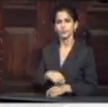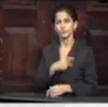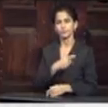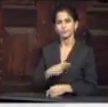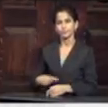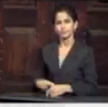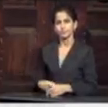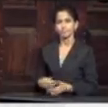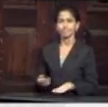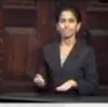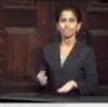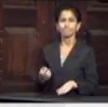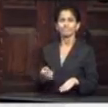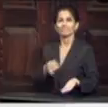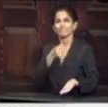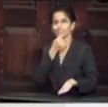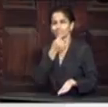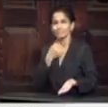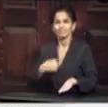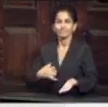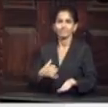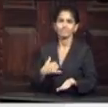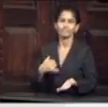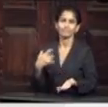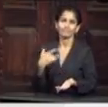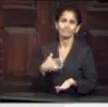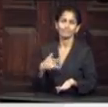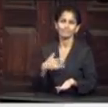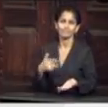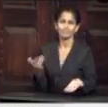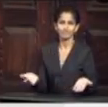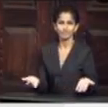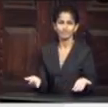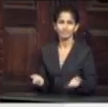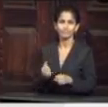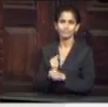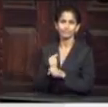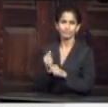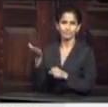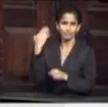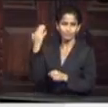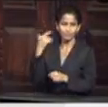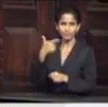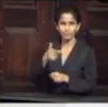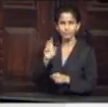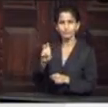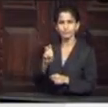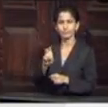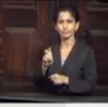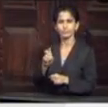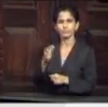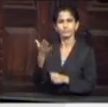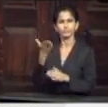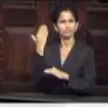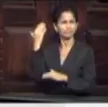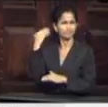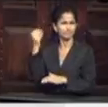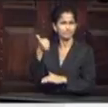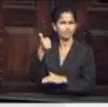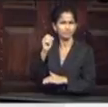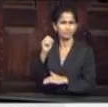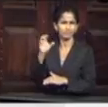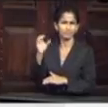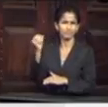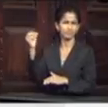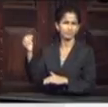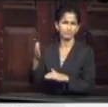com o que está acontecendo pelo seguinte: há muitos e muitos anos atrás, deputado Valdec, há mais de 100 anos, 150